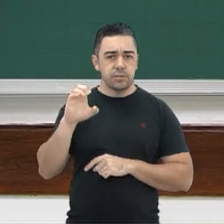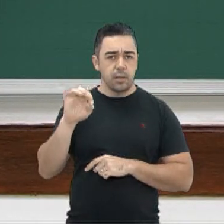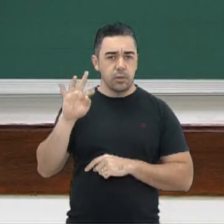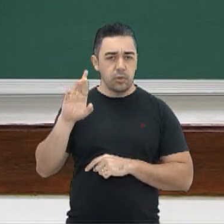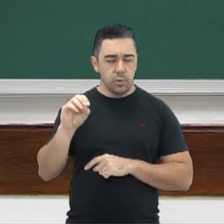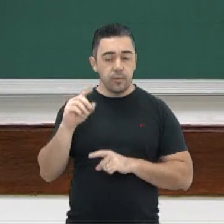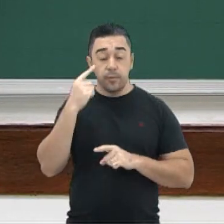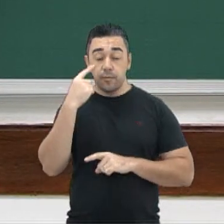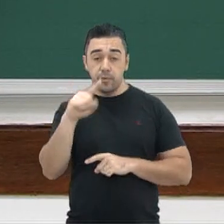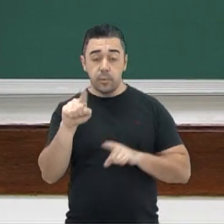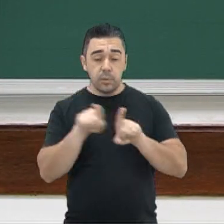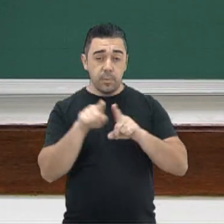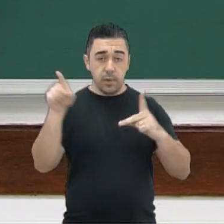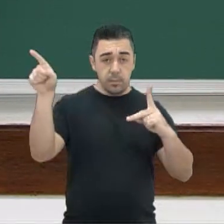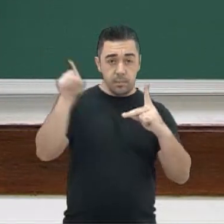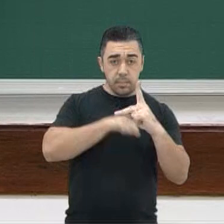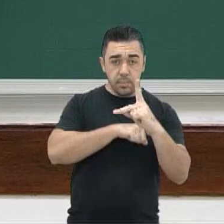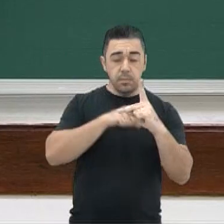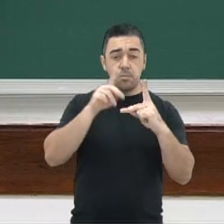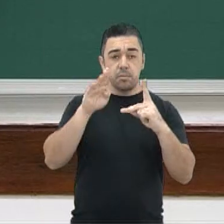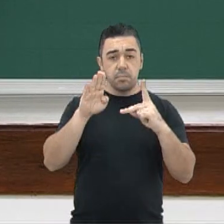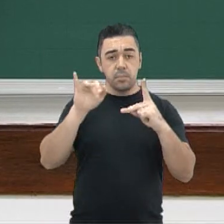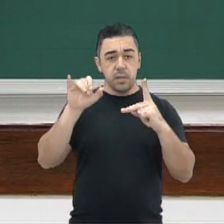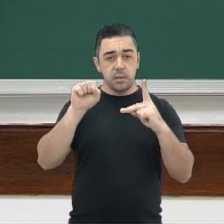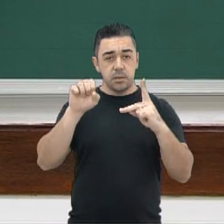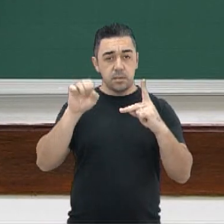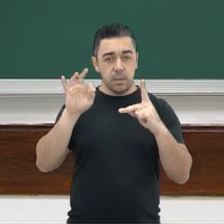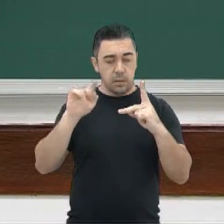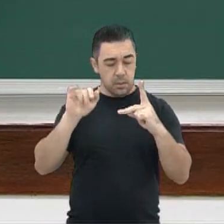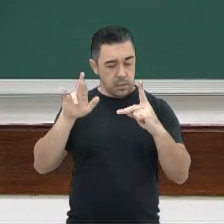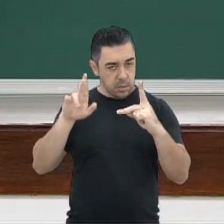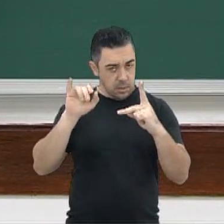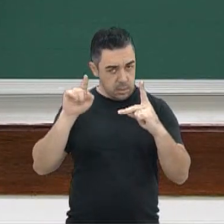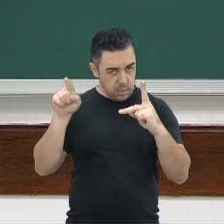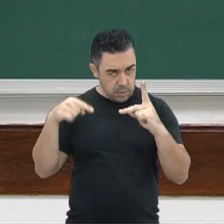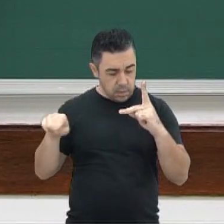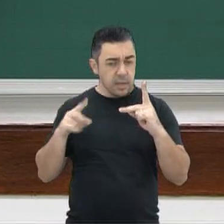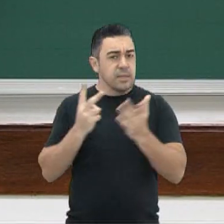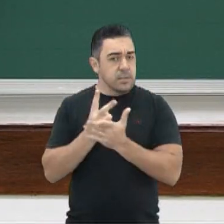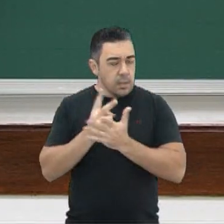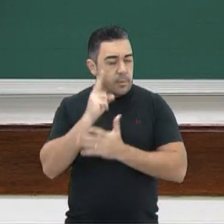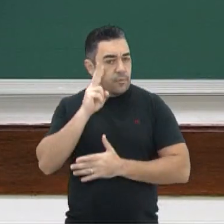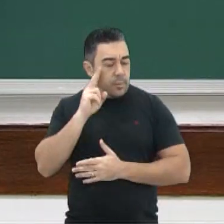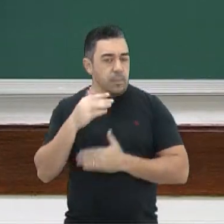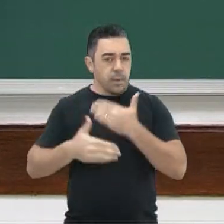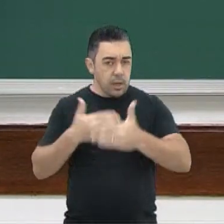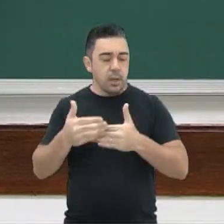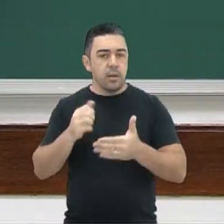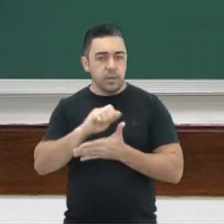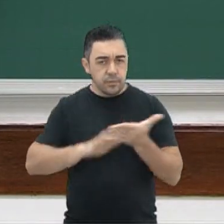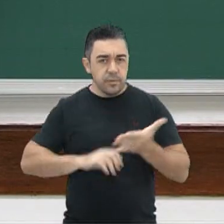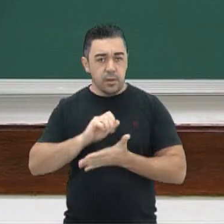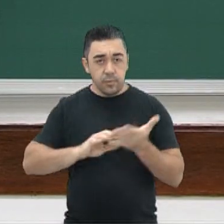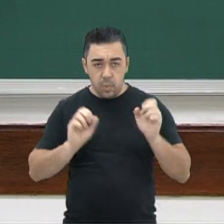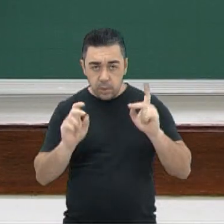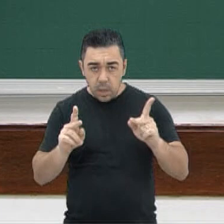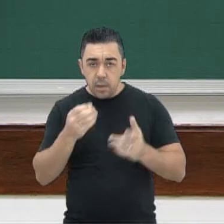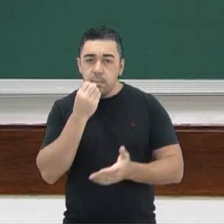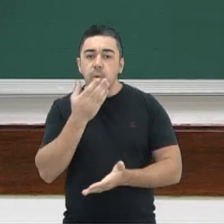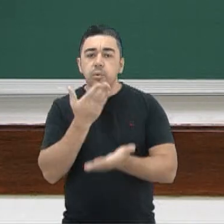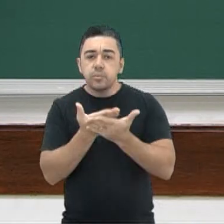verificamos a bissetriz e tudo isso vai ser sempre retomado nas aulas com alguns exercícios, ok? Então,